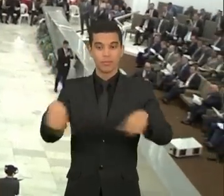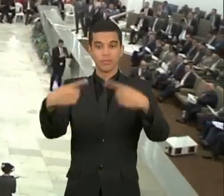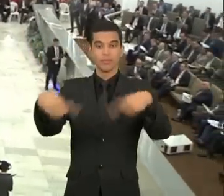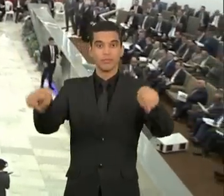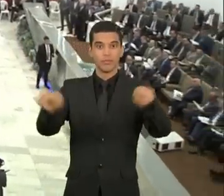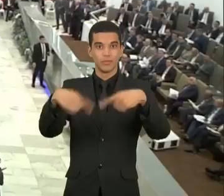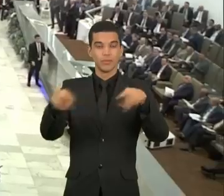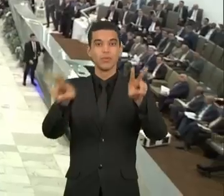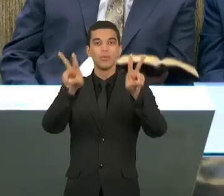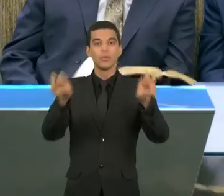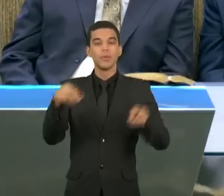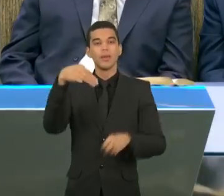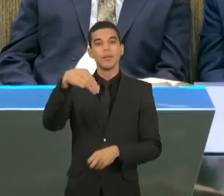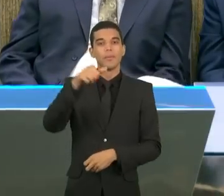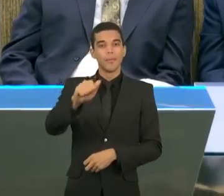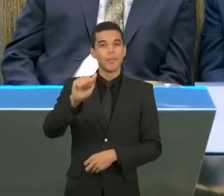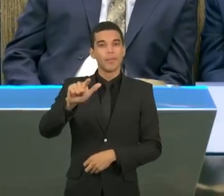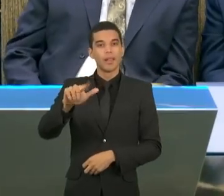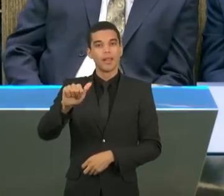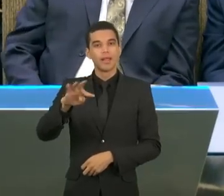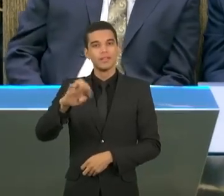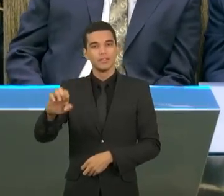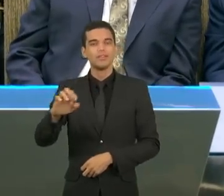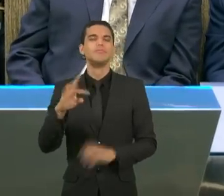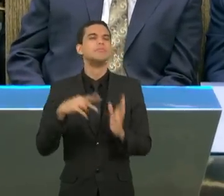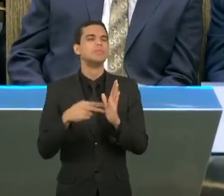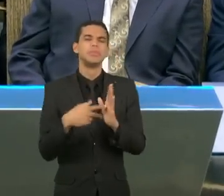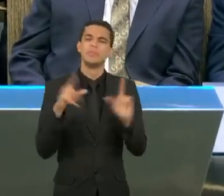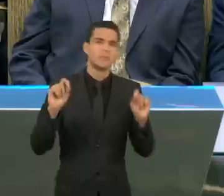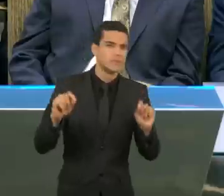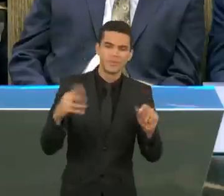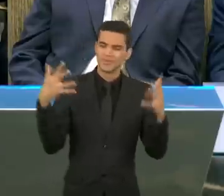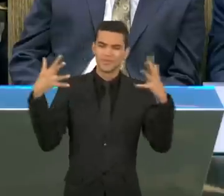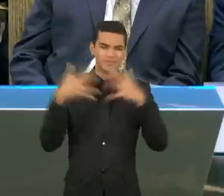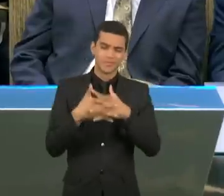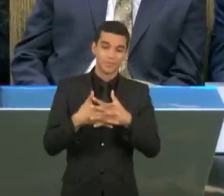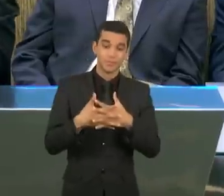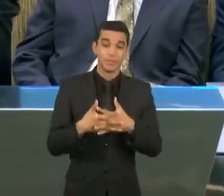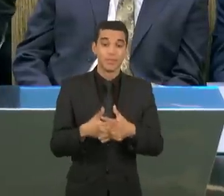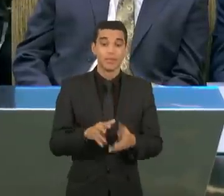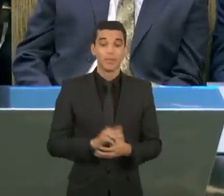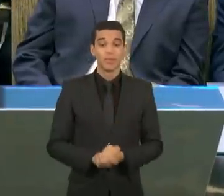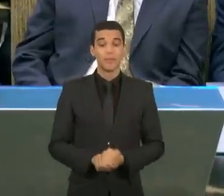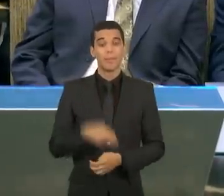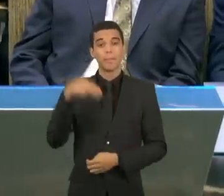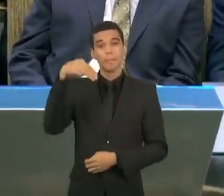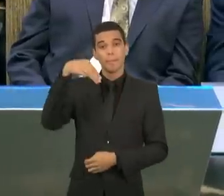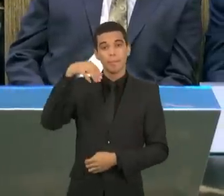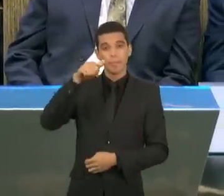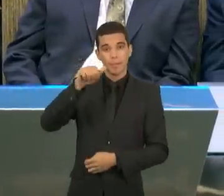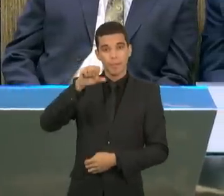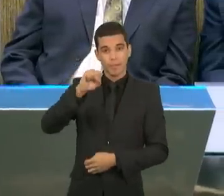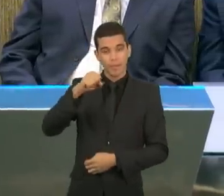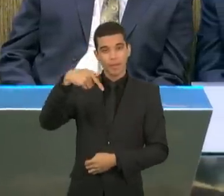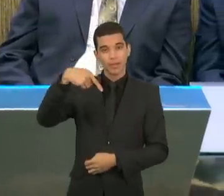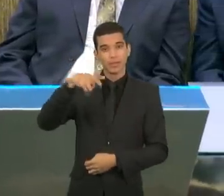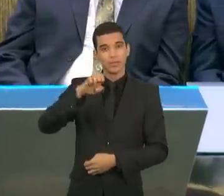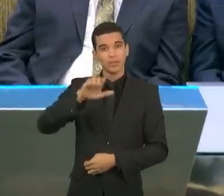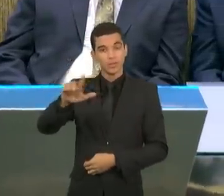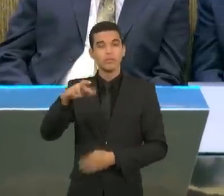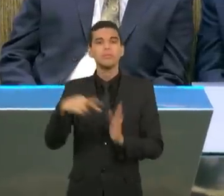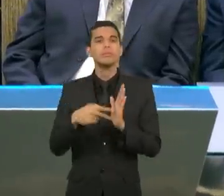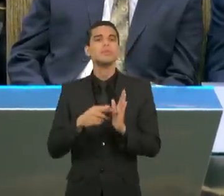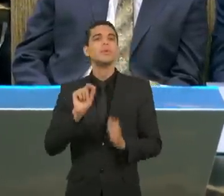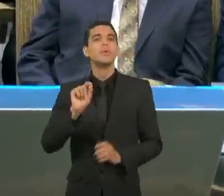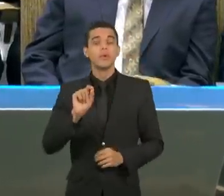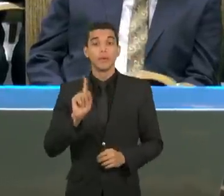cantor. Sabe o que quer dizer isso? Está meio complicado, não está? Masquil quer dizer o quê? Instrução. Isso é uma